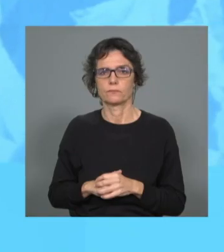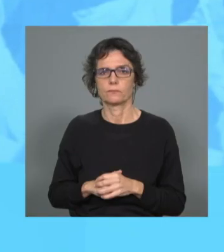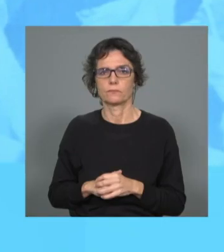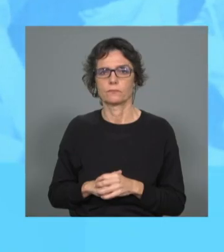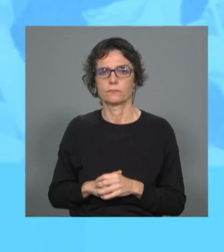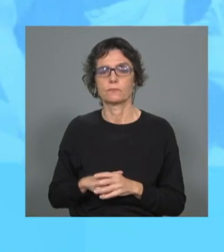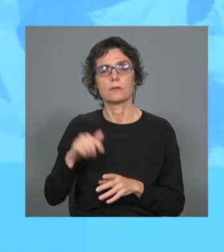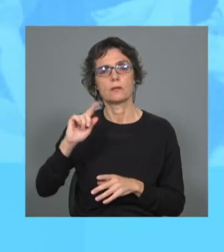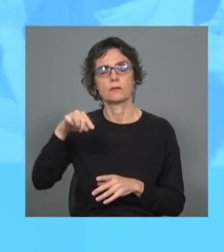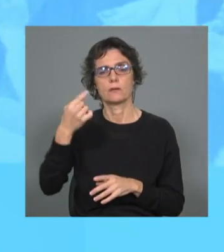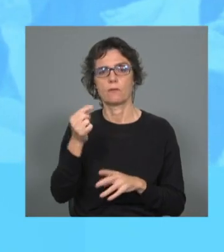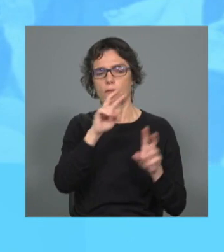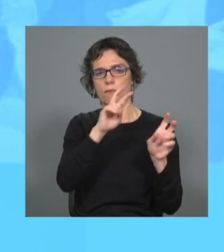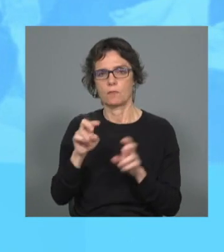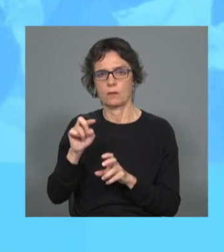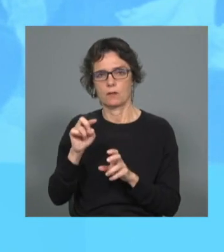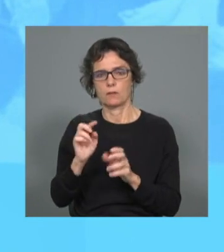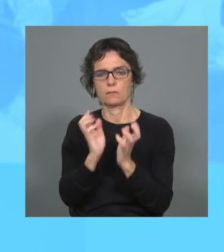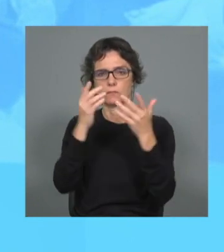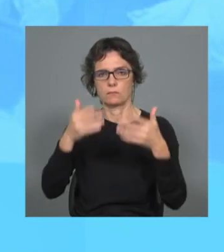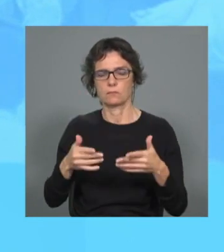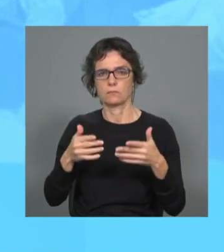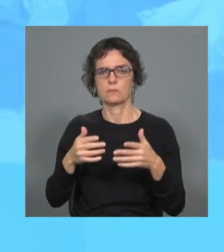Siga estes e outros temas no portal